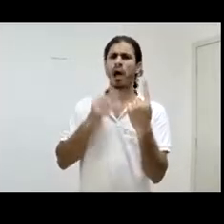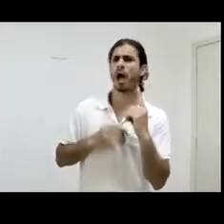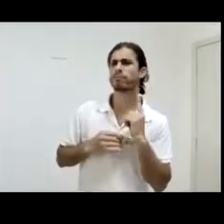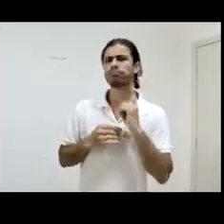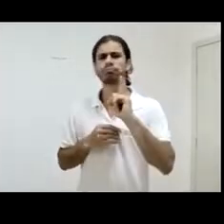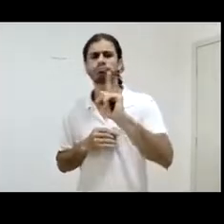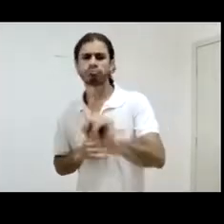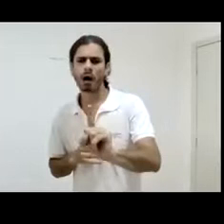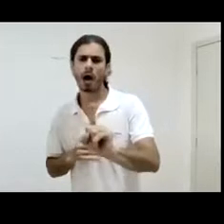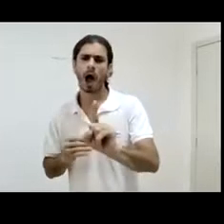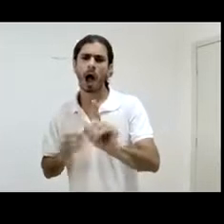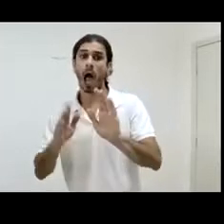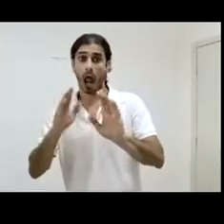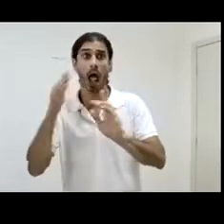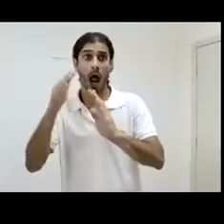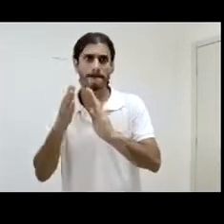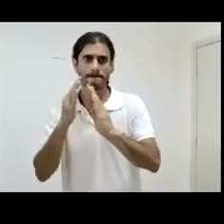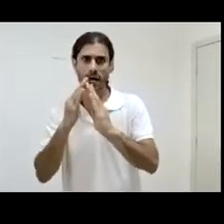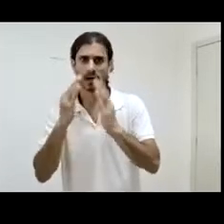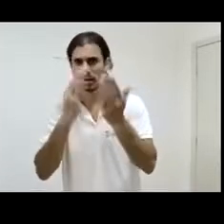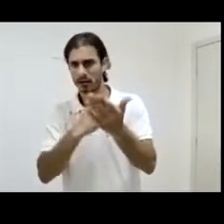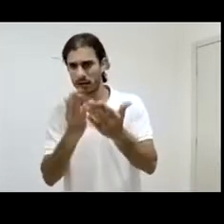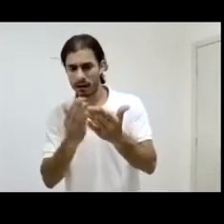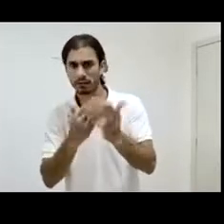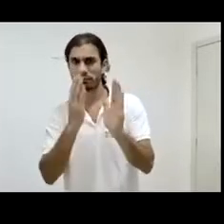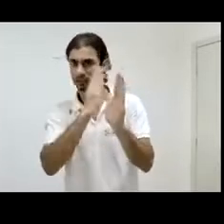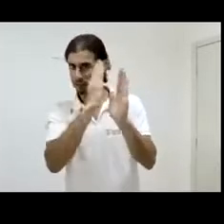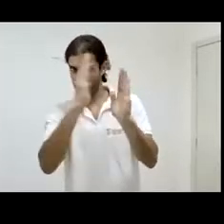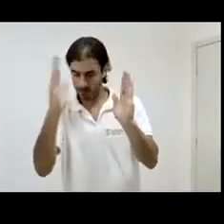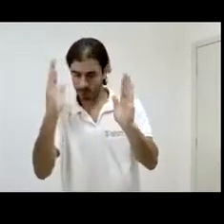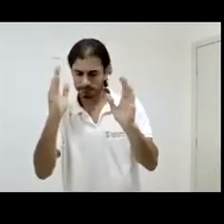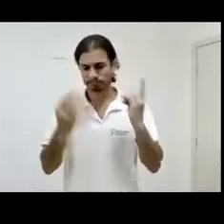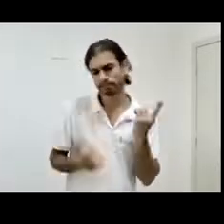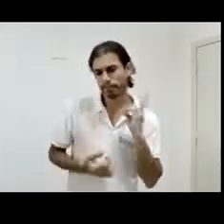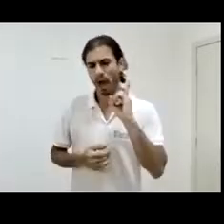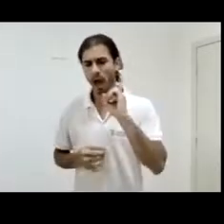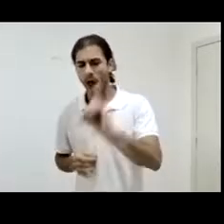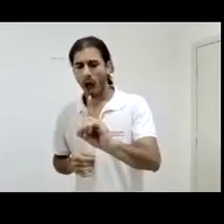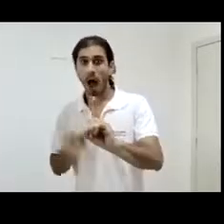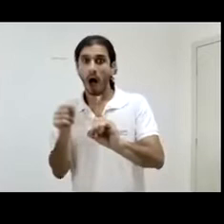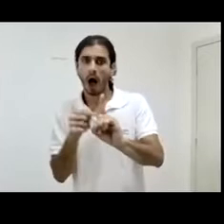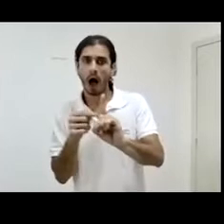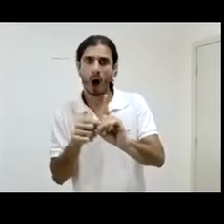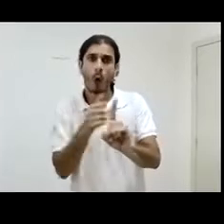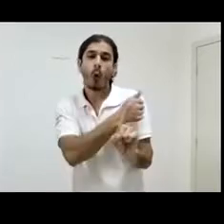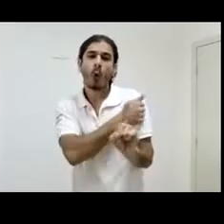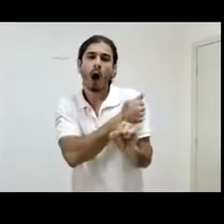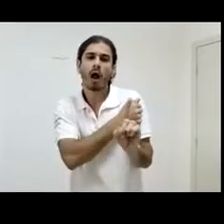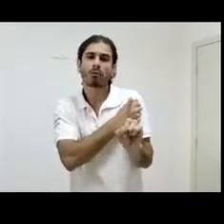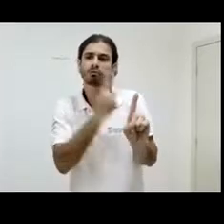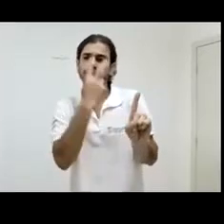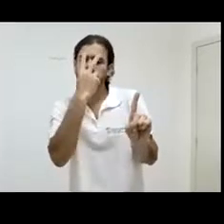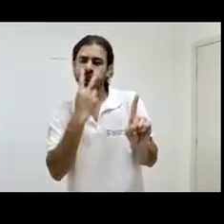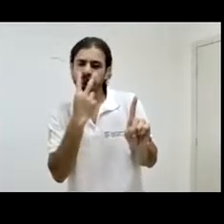aluno deficiente visual. O que ela precisa ter? Um piso tátil, uma informação